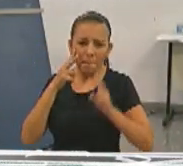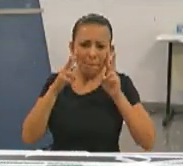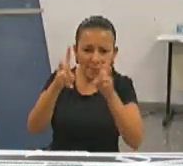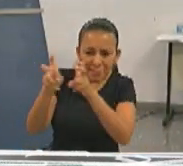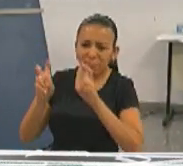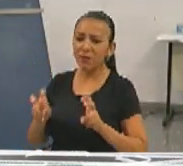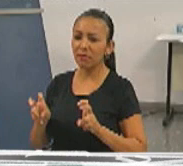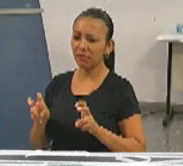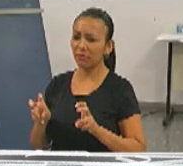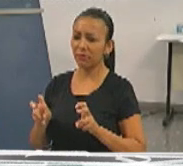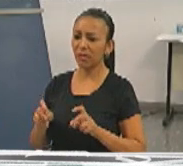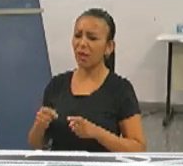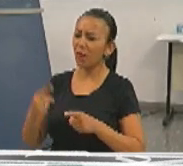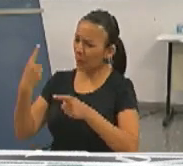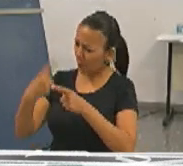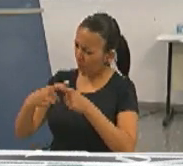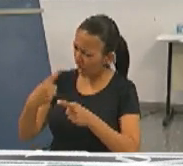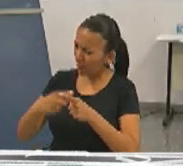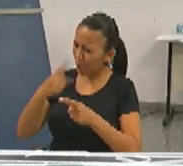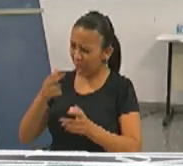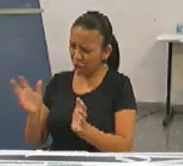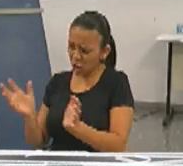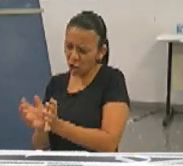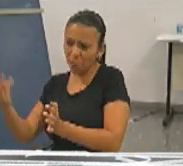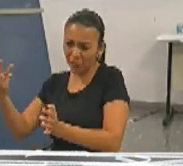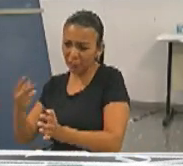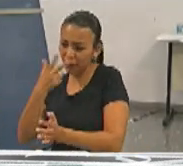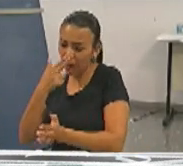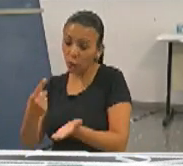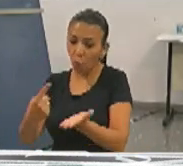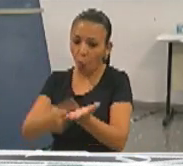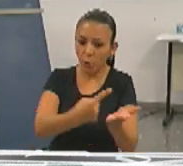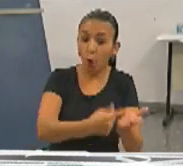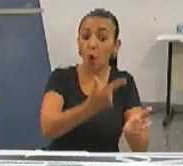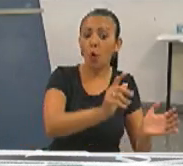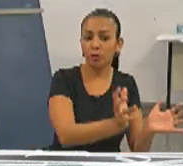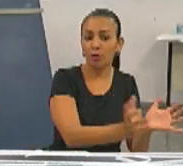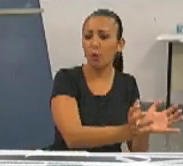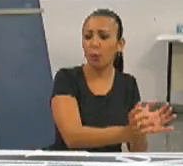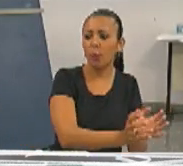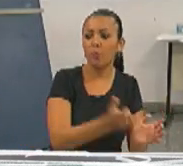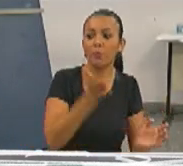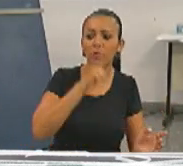universidade. Seria porque a Chapa 3 estaria apoiando outra chapa a vencer?